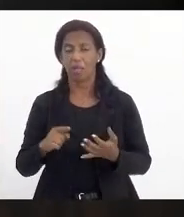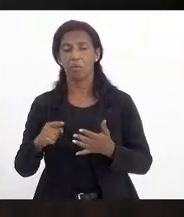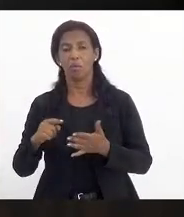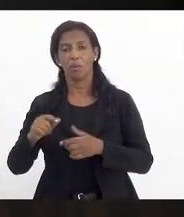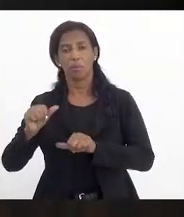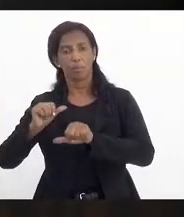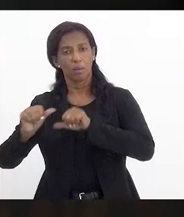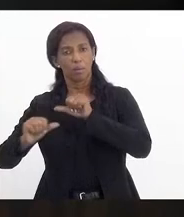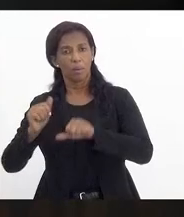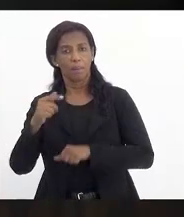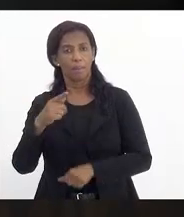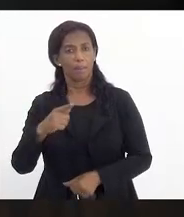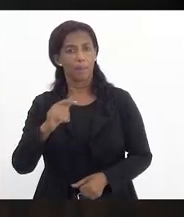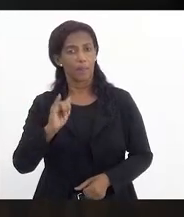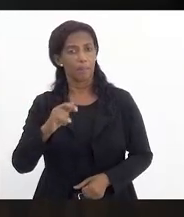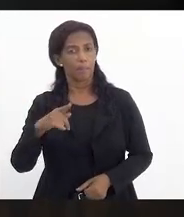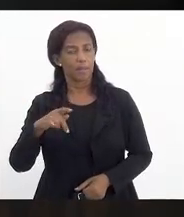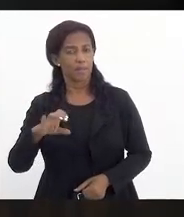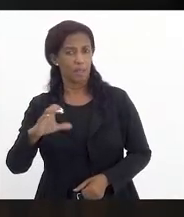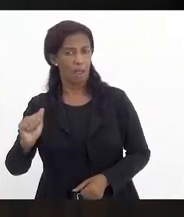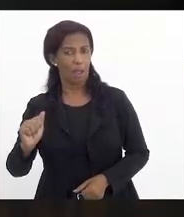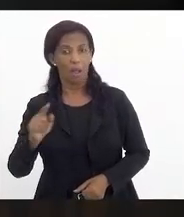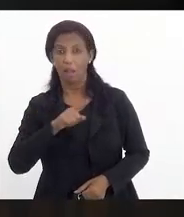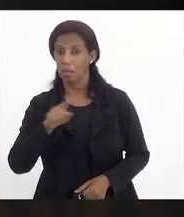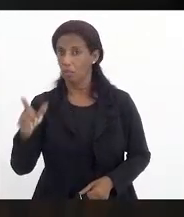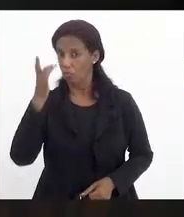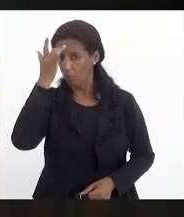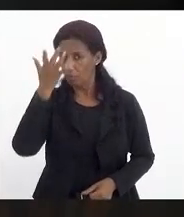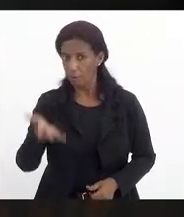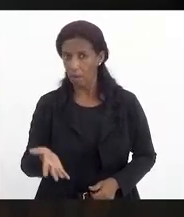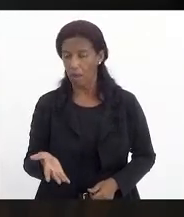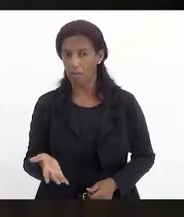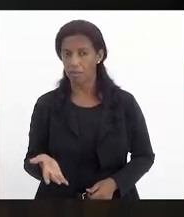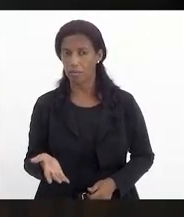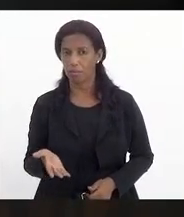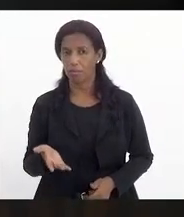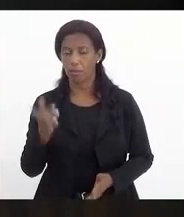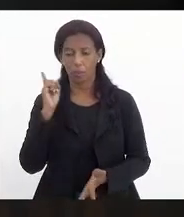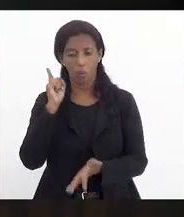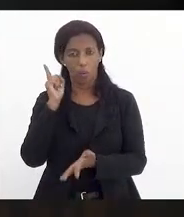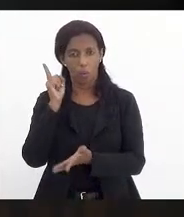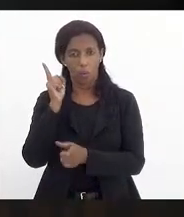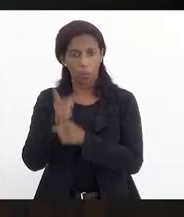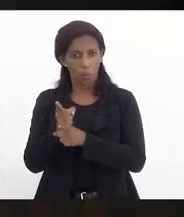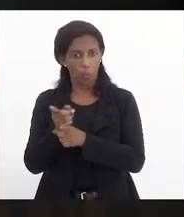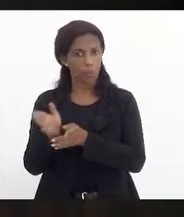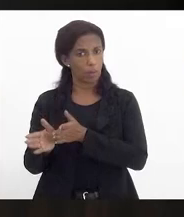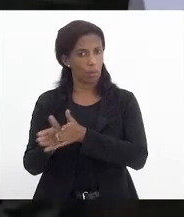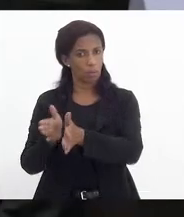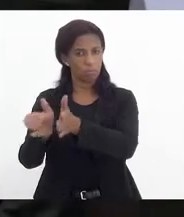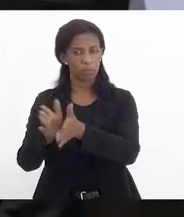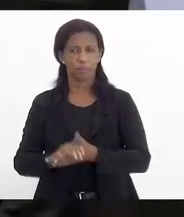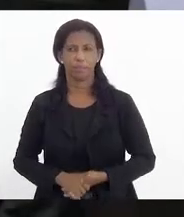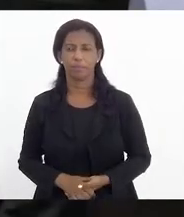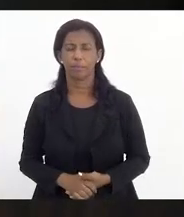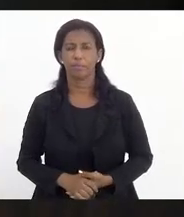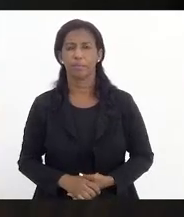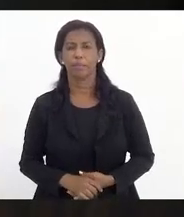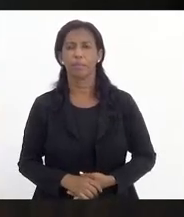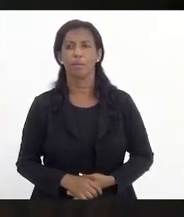IPCA. Não foi fácil construir uma saída. Não foi fácil. Presidente, pode fazer uma sugestão?